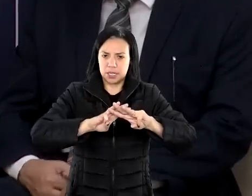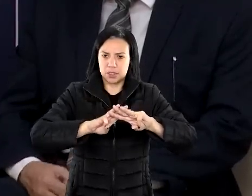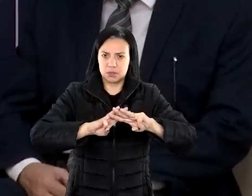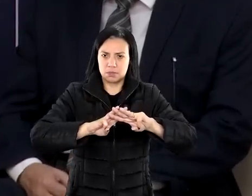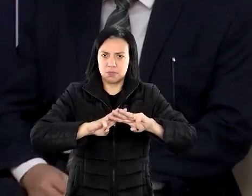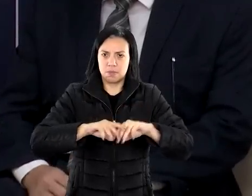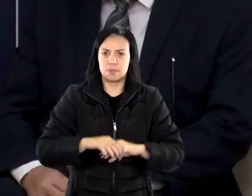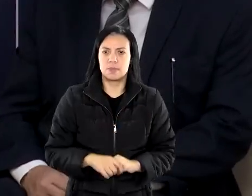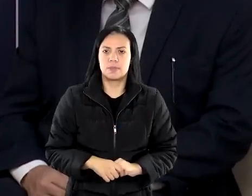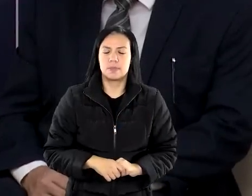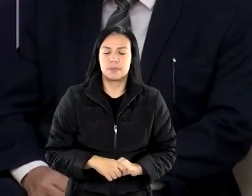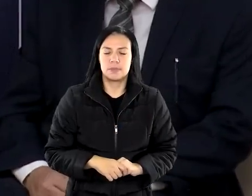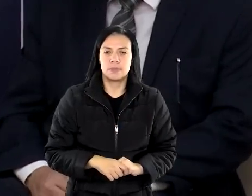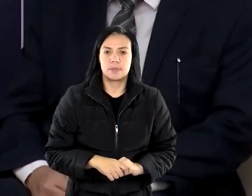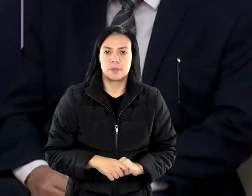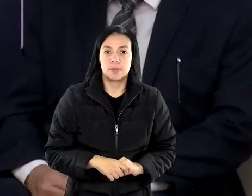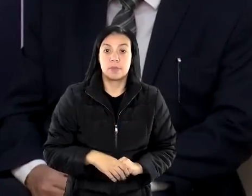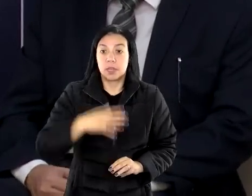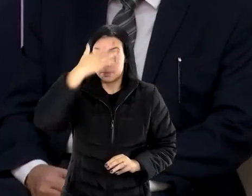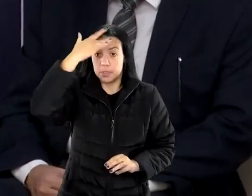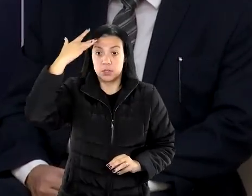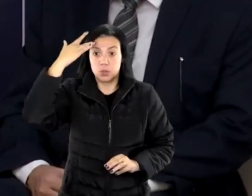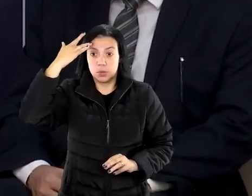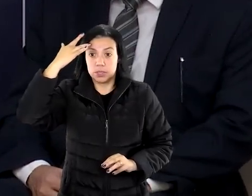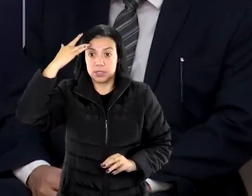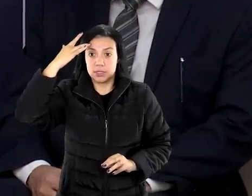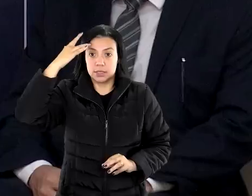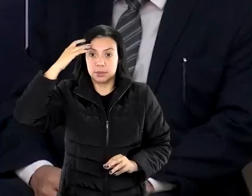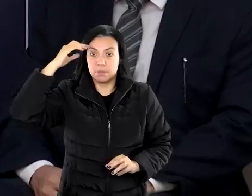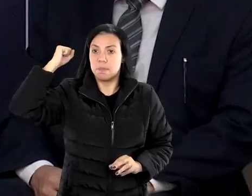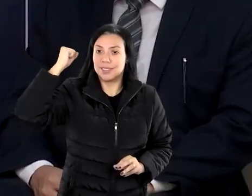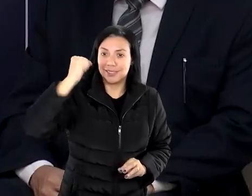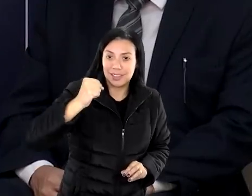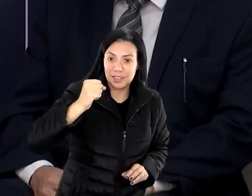Muita gente está no presídio porque roubou, matou.